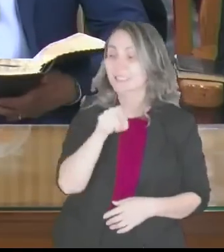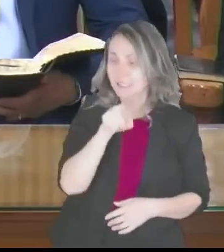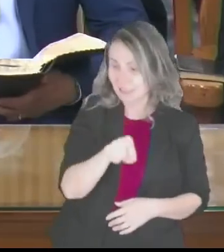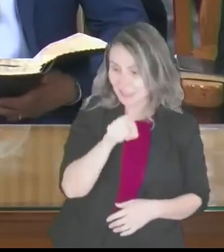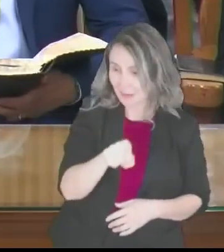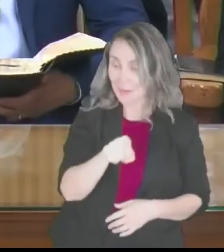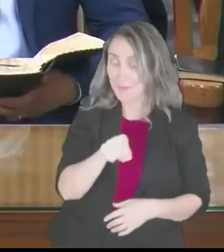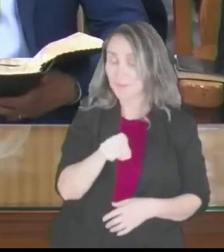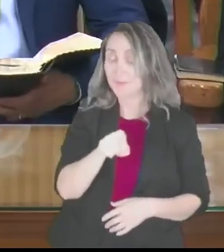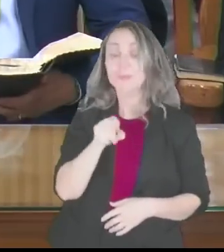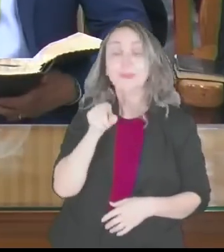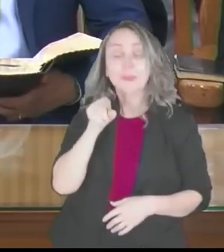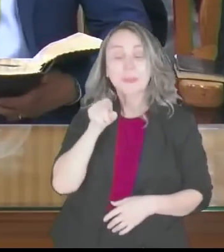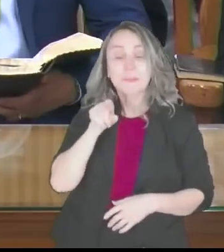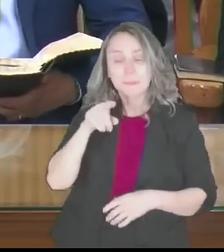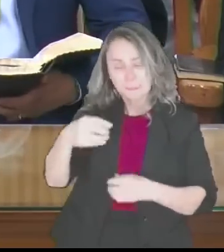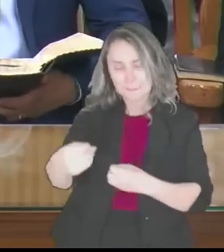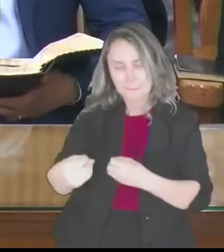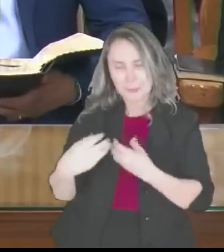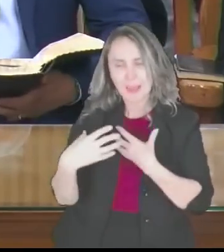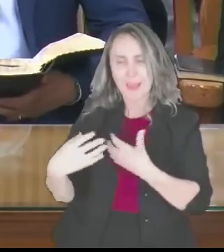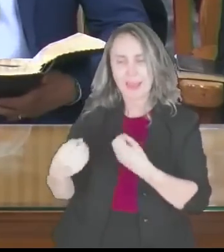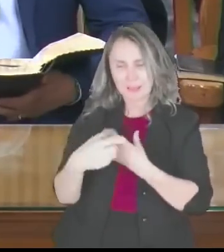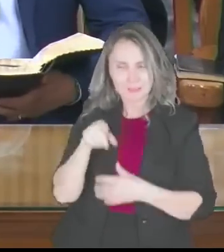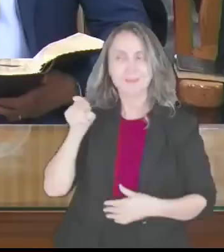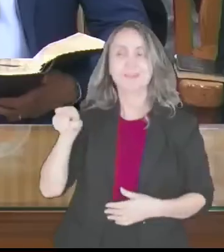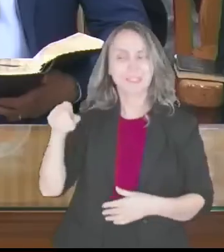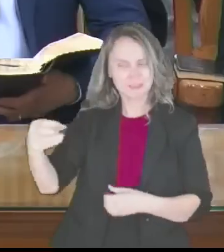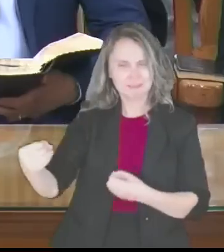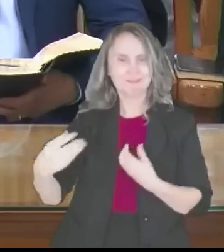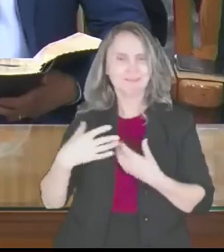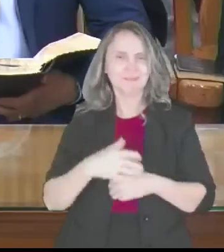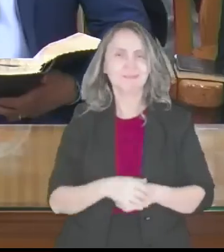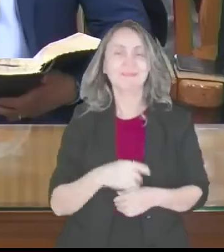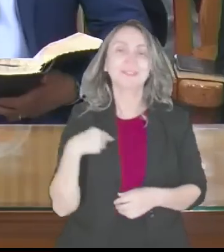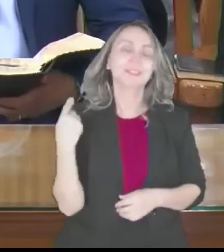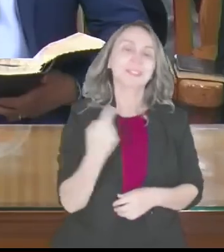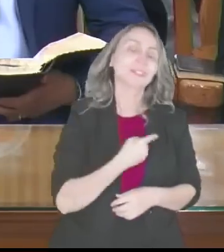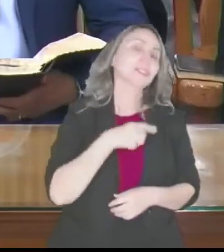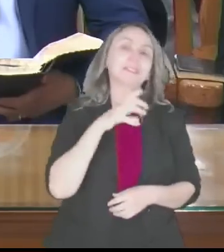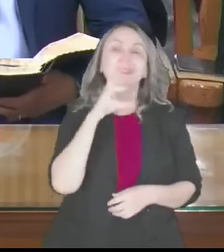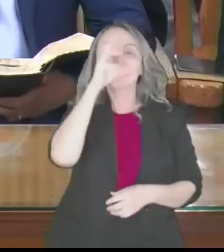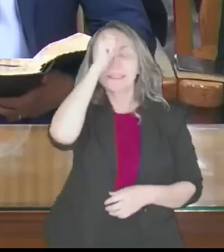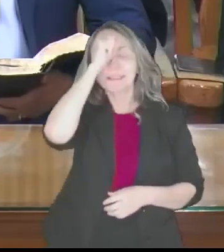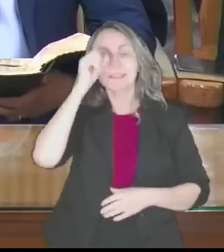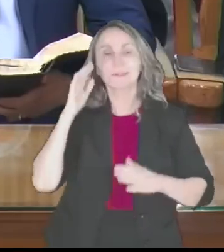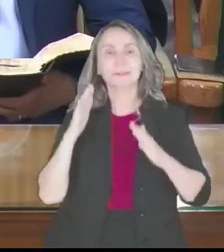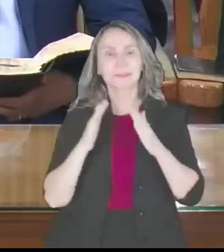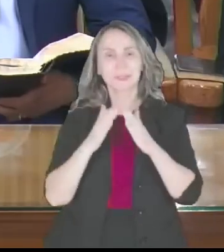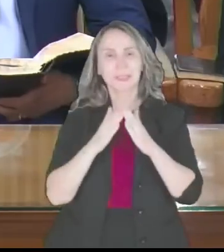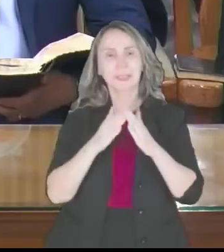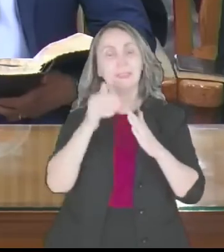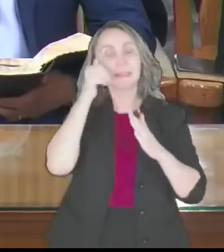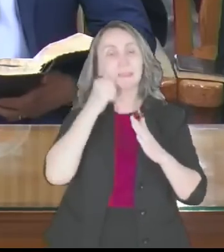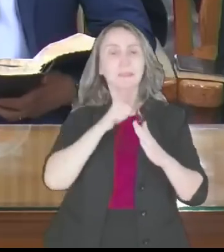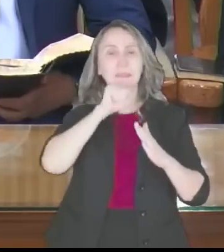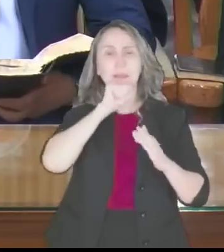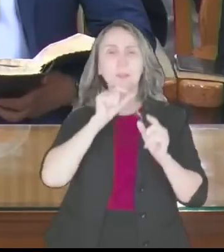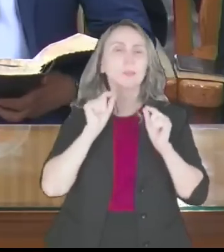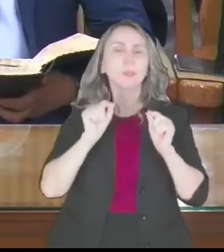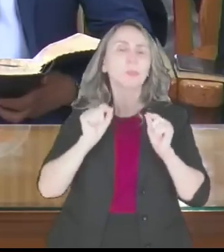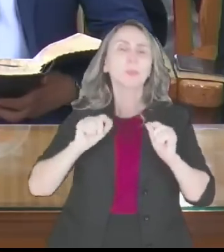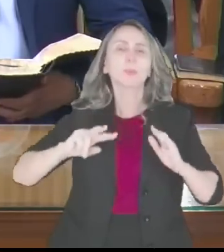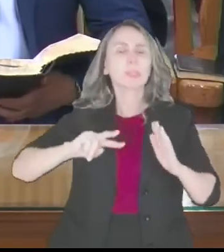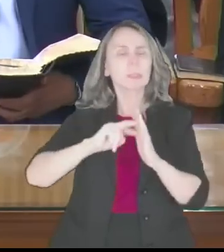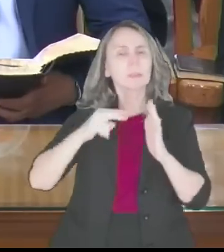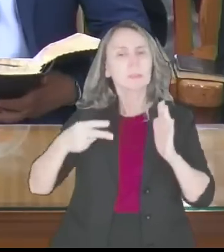me ensinar. Nós aprendemos a casa da mãe. Quem está lembrado? O que é a casa da mãe?